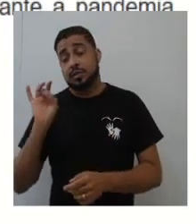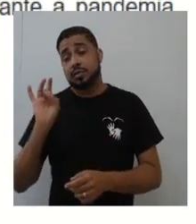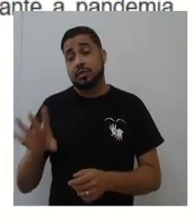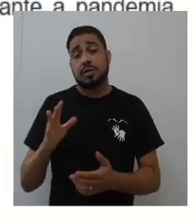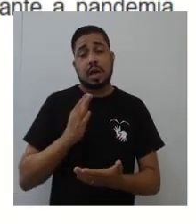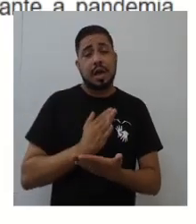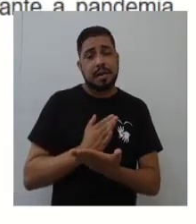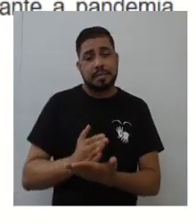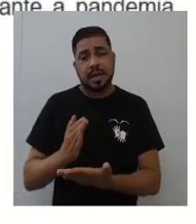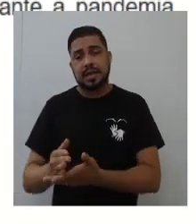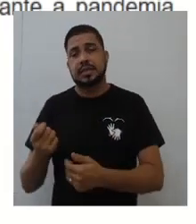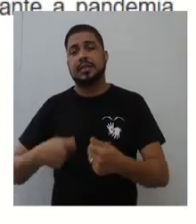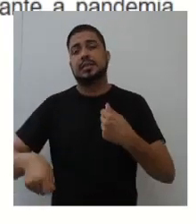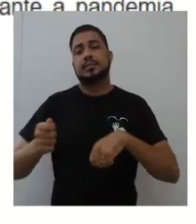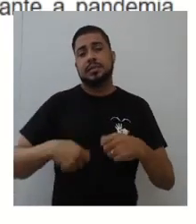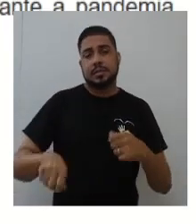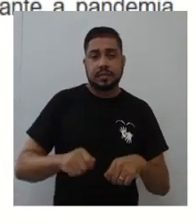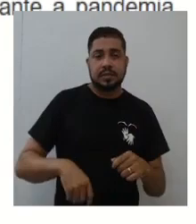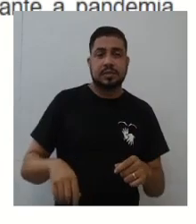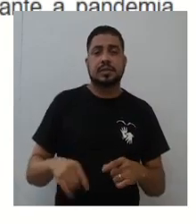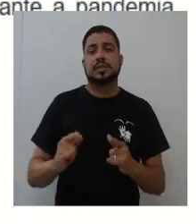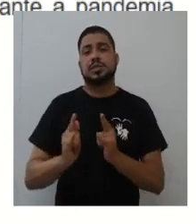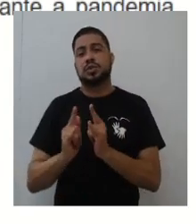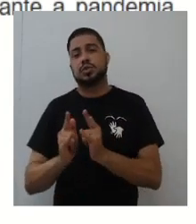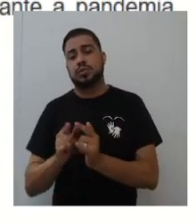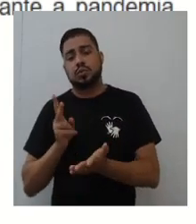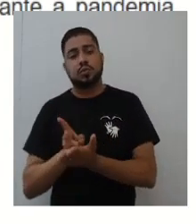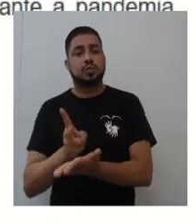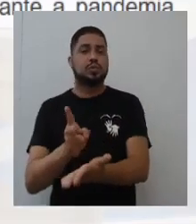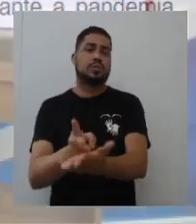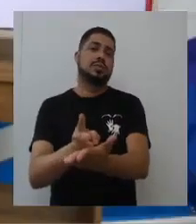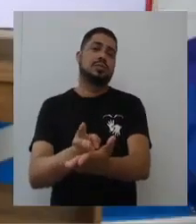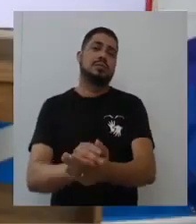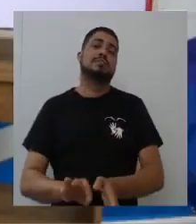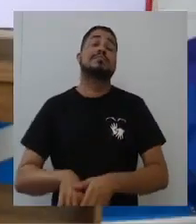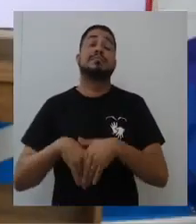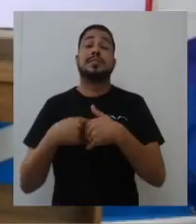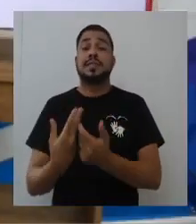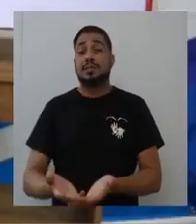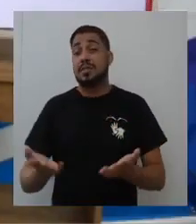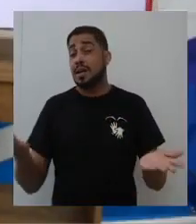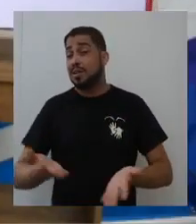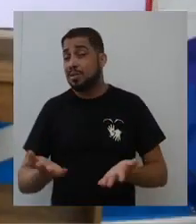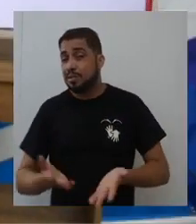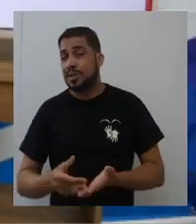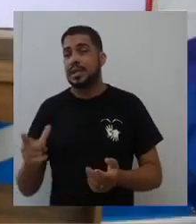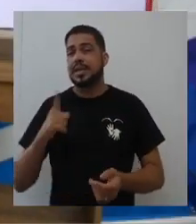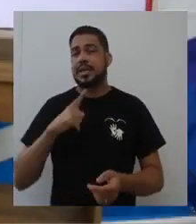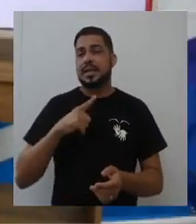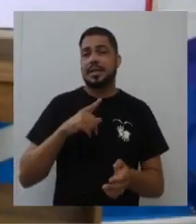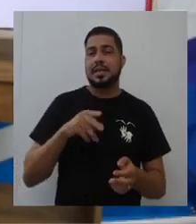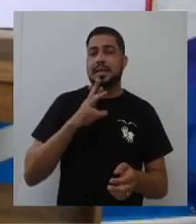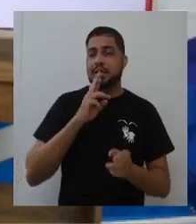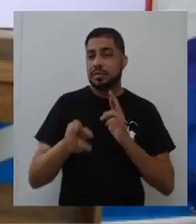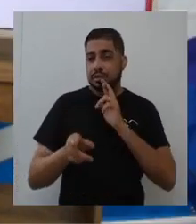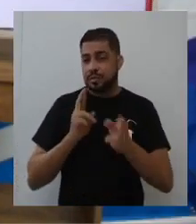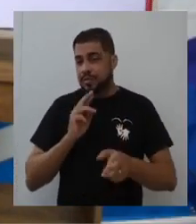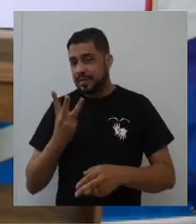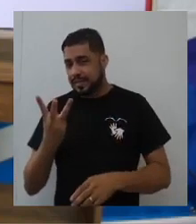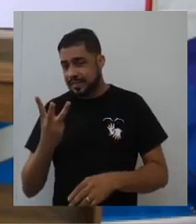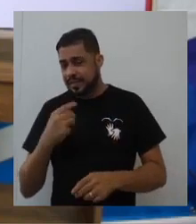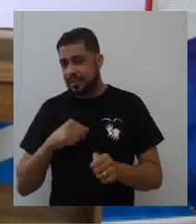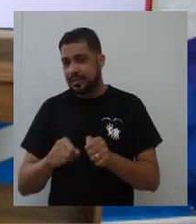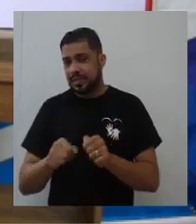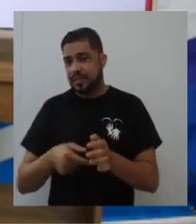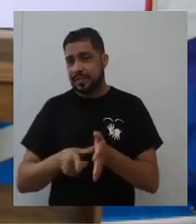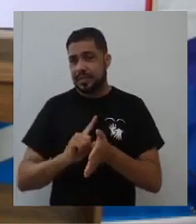parte administrativa das instituições seguiu funcionando. Então agora a gente vai tentar responder aquelas 3 perguntinhas que eu